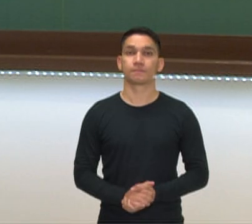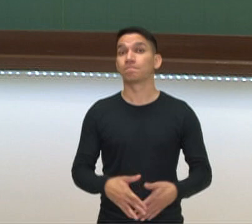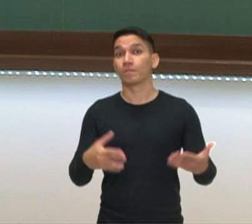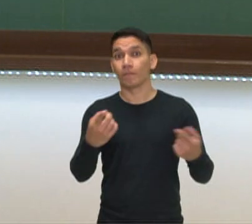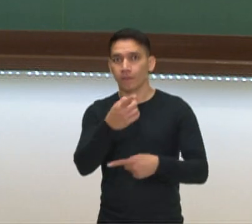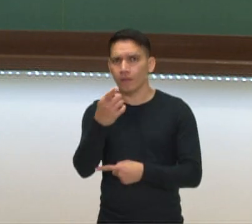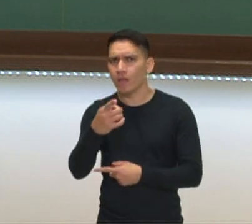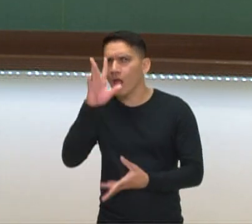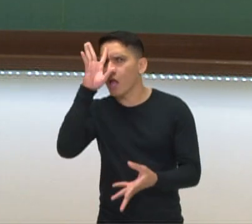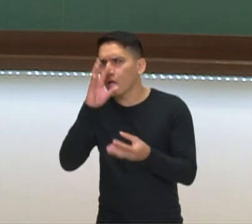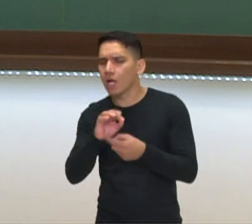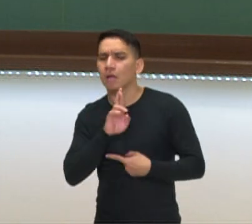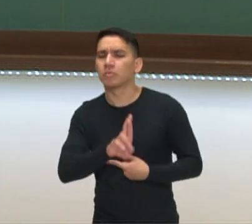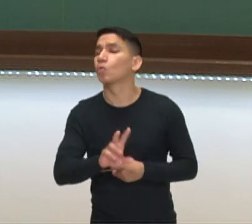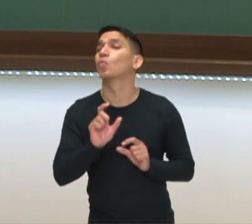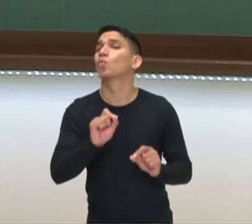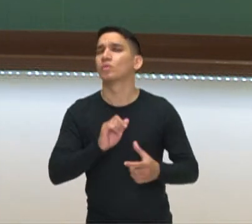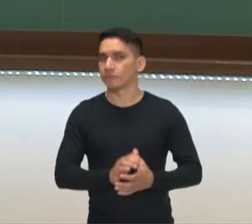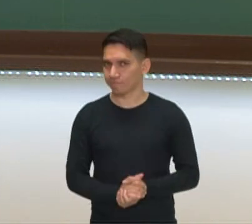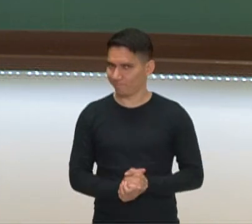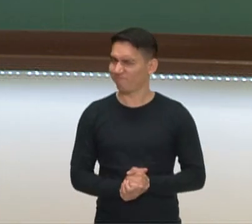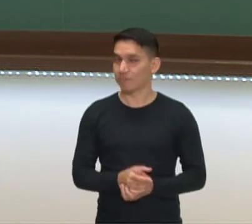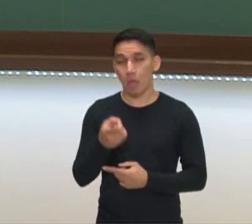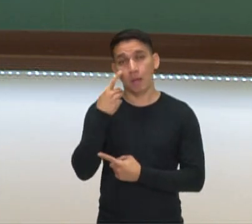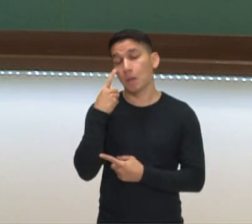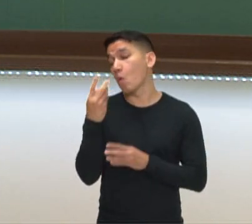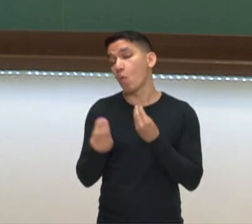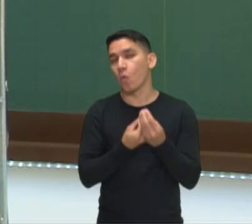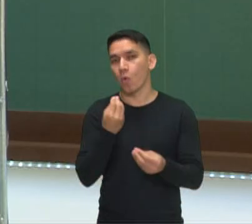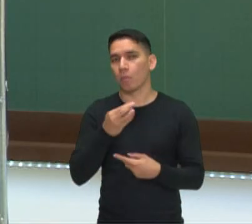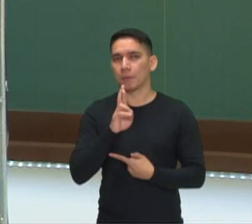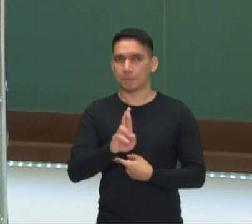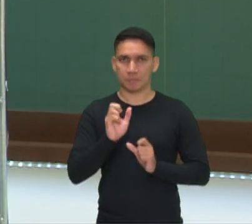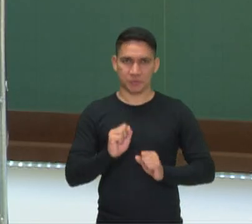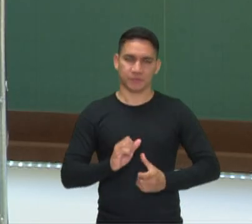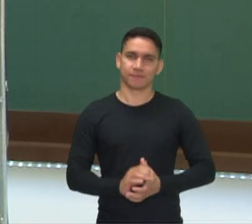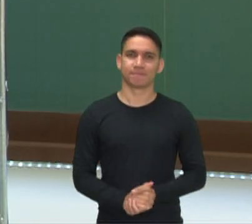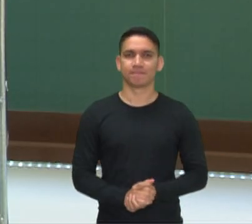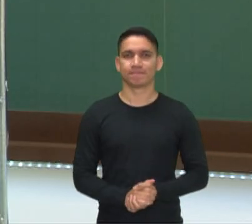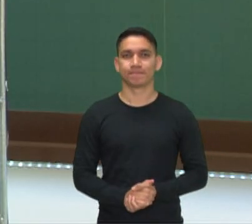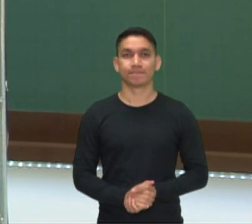E aí, o que vocês responderam? Vamos ver o que poderia ser.